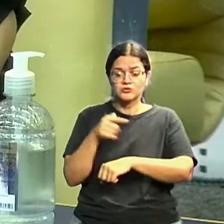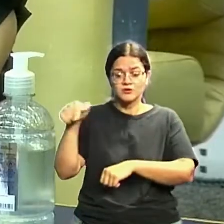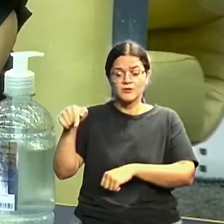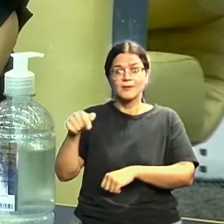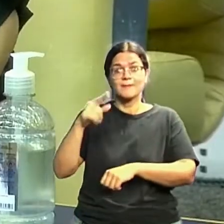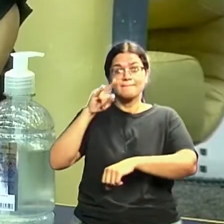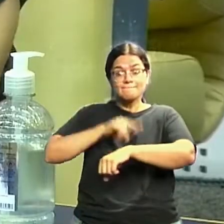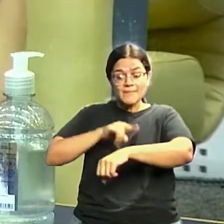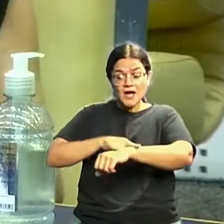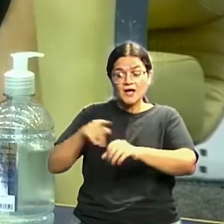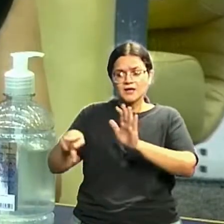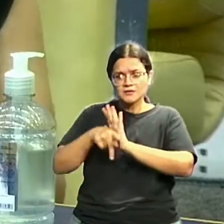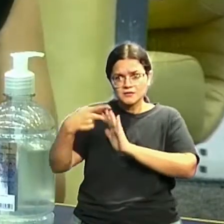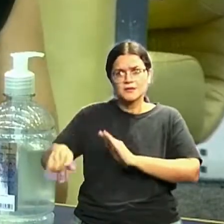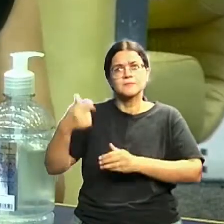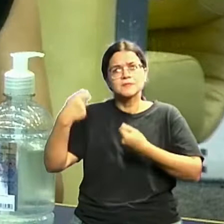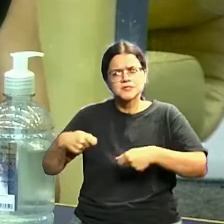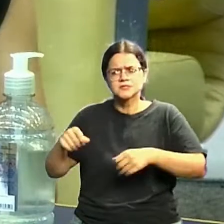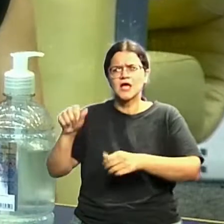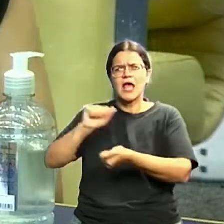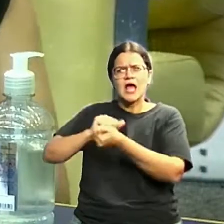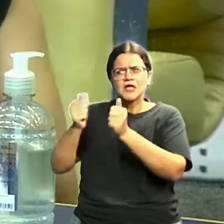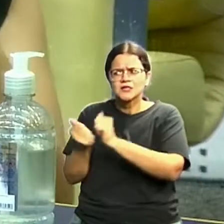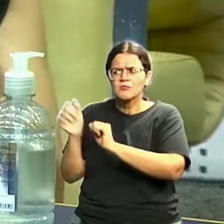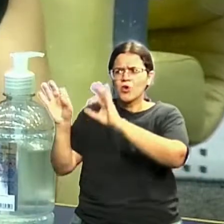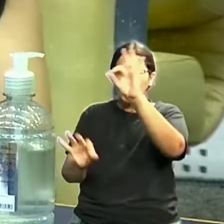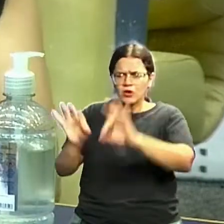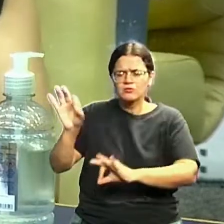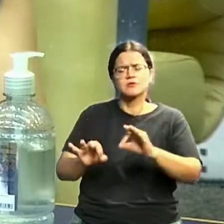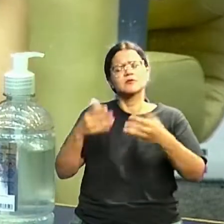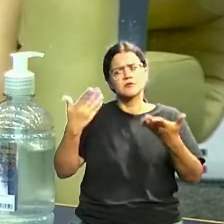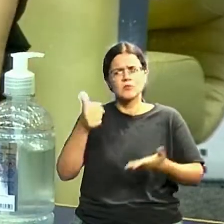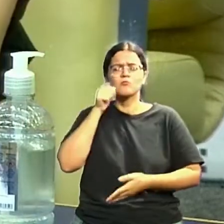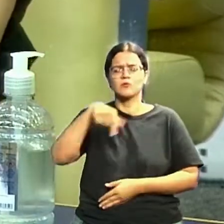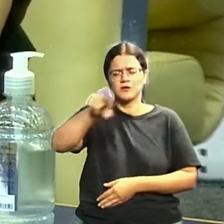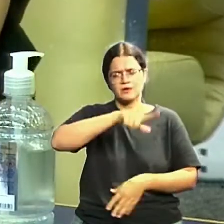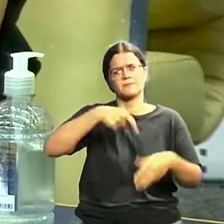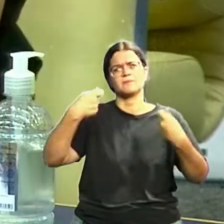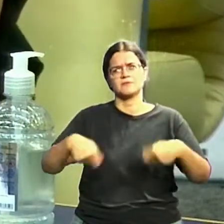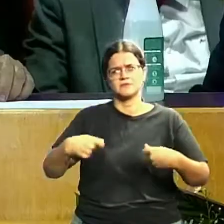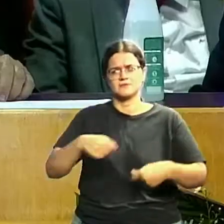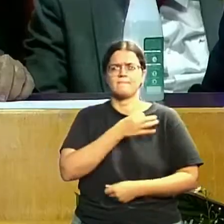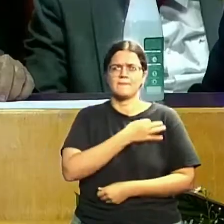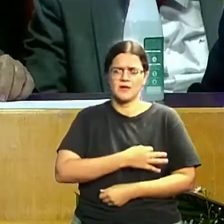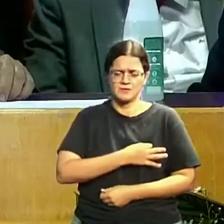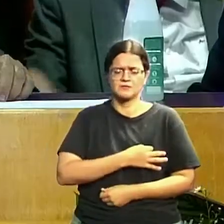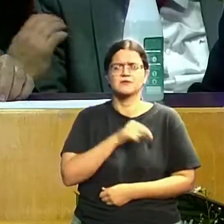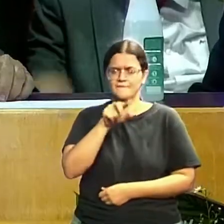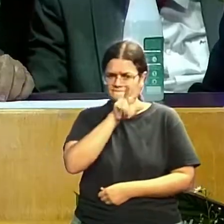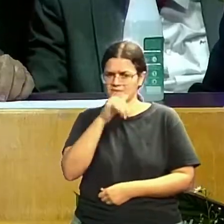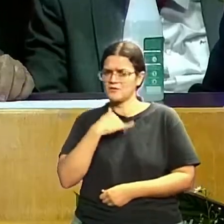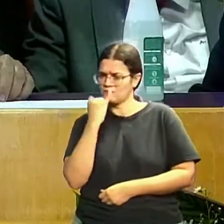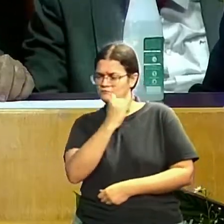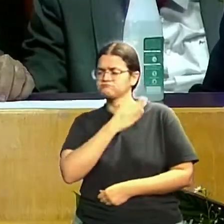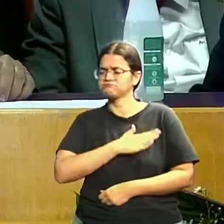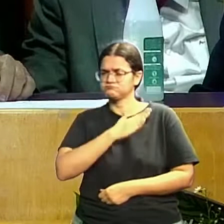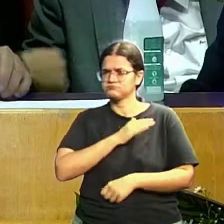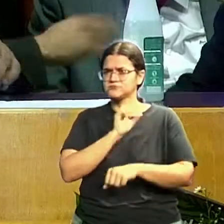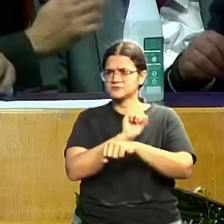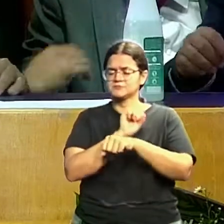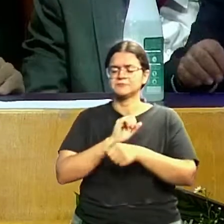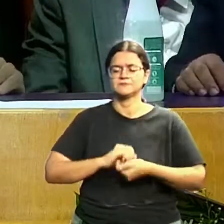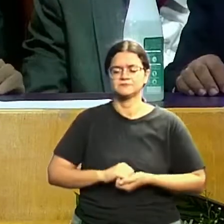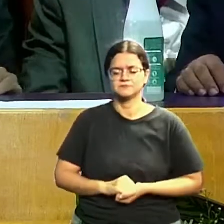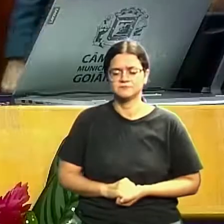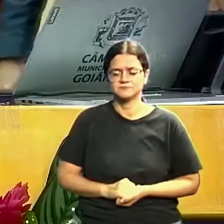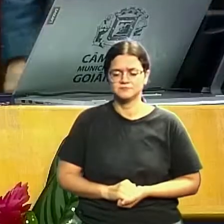banheiro feminino dessa Casa adaptado como merece as mulheres desse Parlamento. Vossa Excelência terá notícia daqui a pouco.